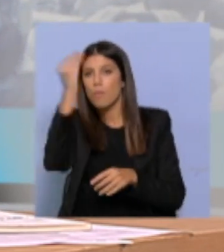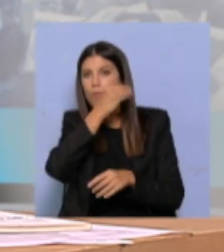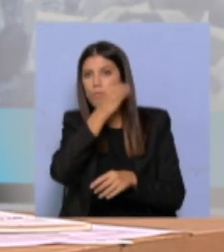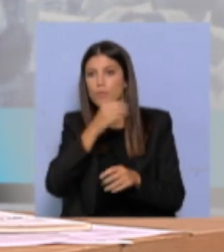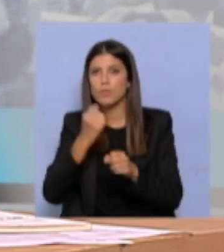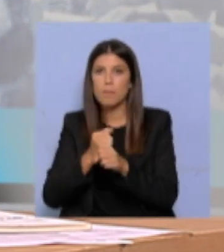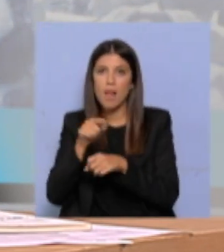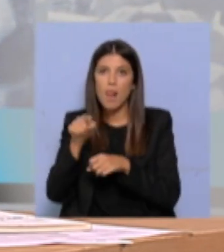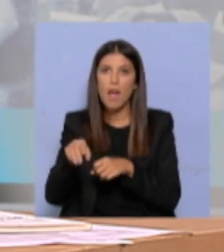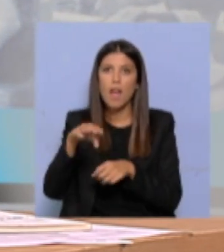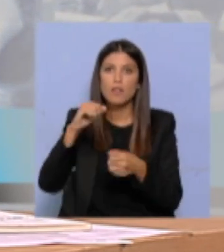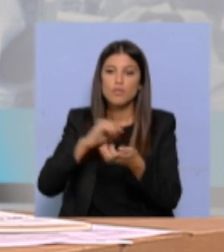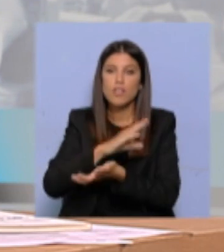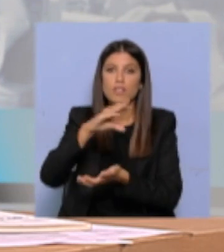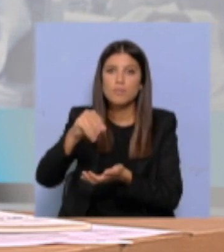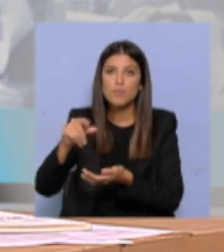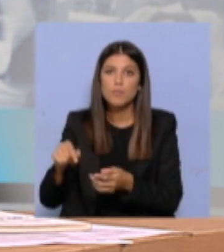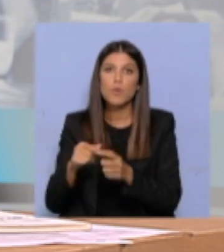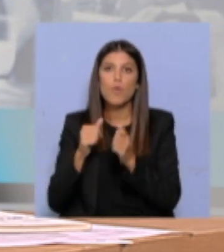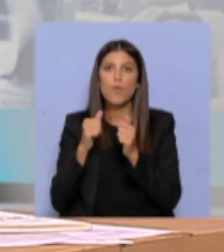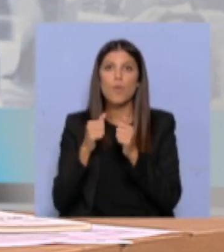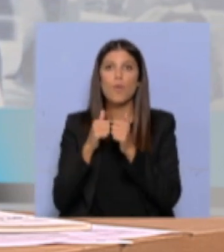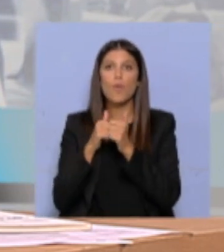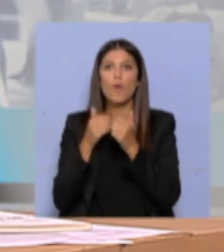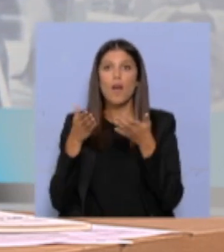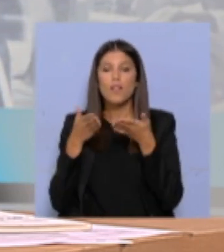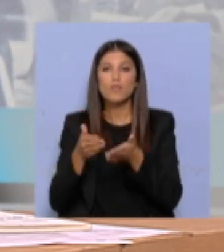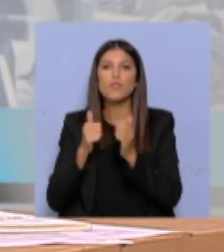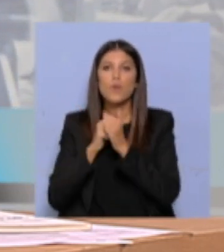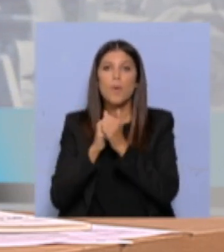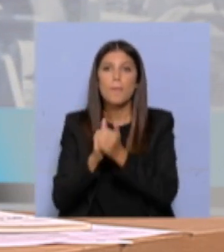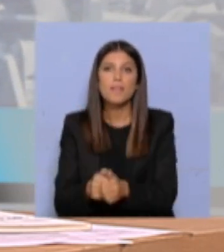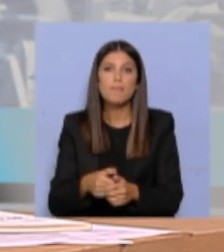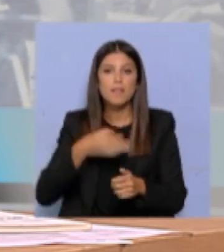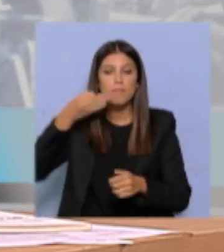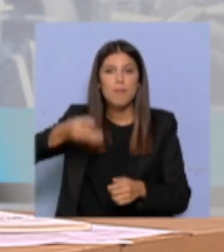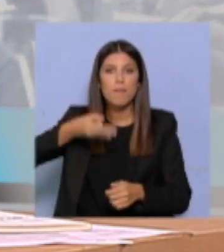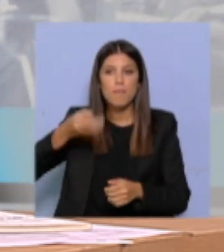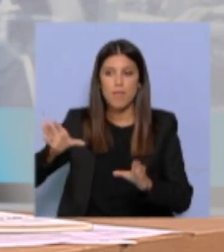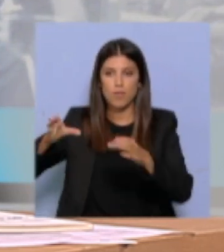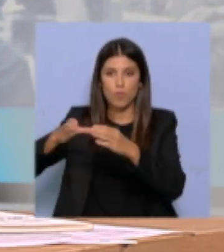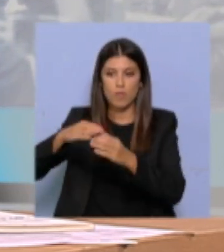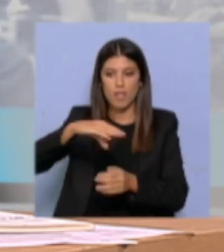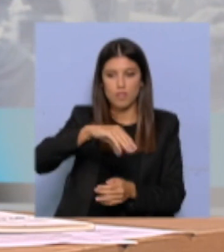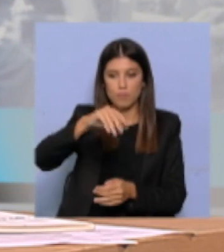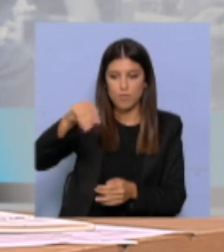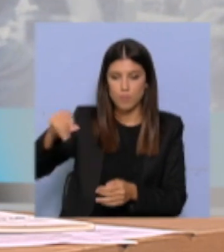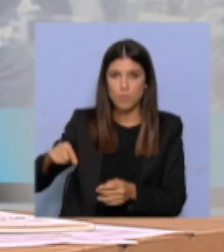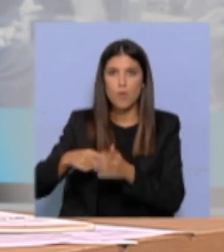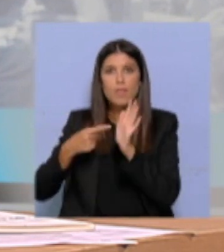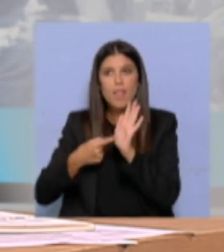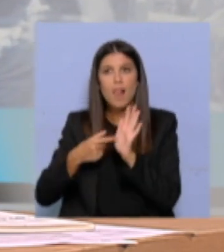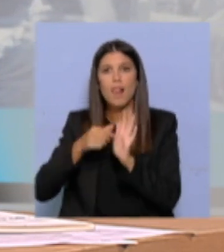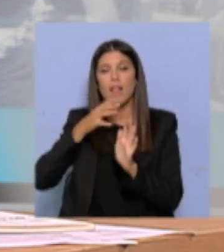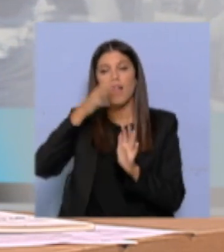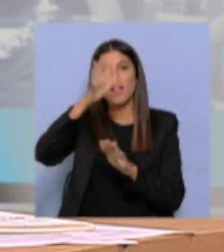que contribuem para o acompanhamento diário das suas comunidades e obviamente que isso está consagrado na Constituição, o